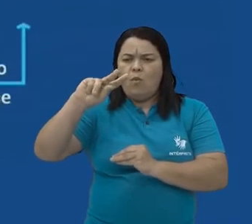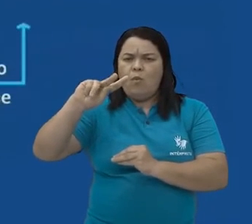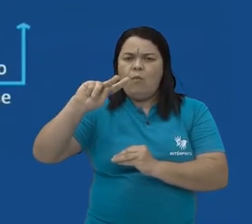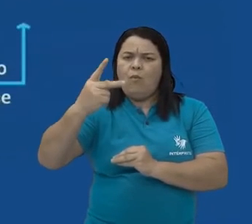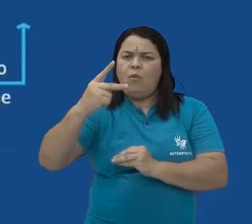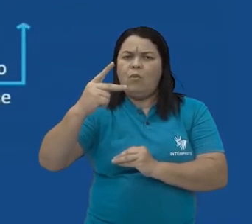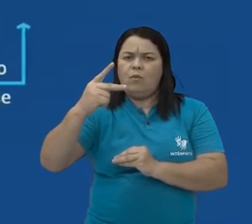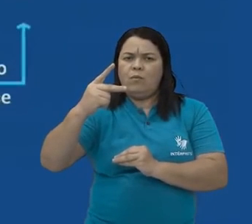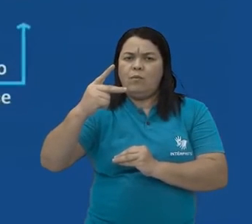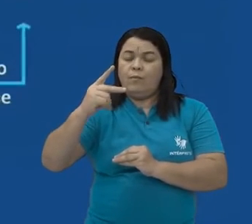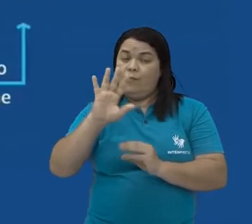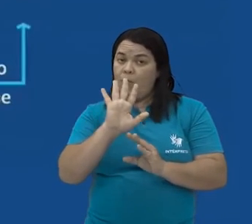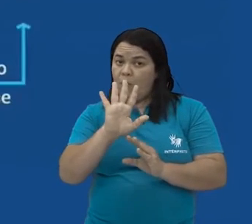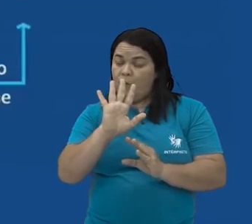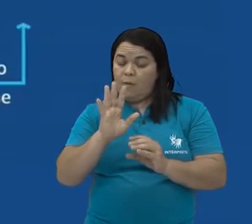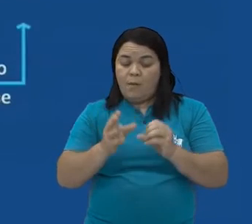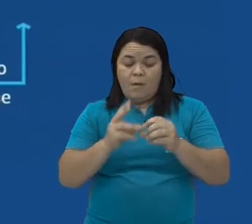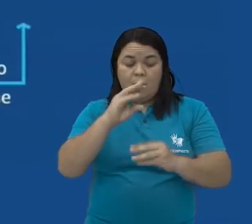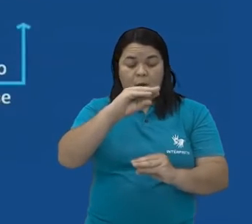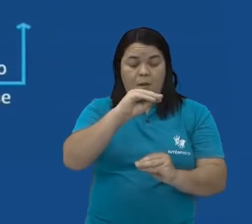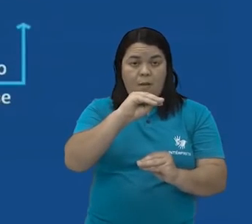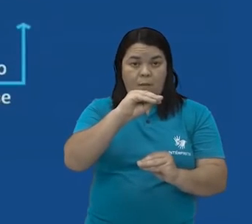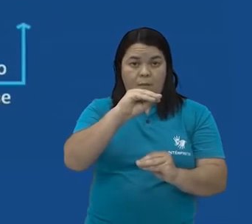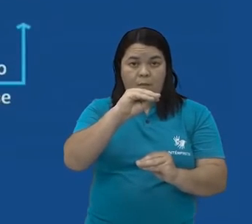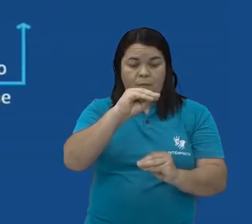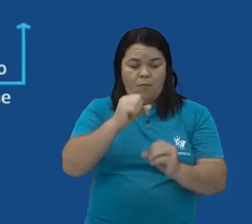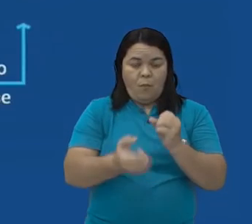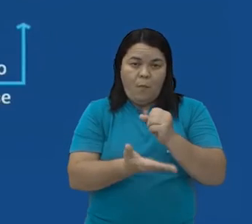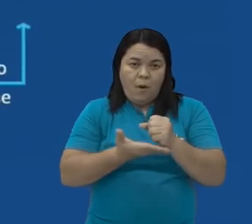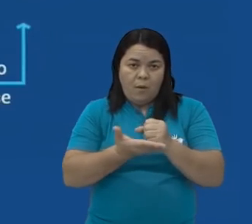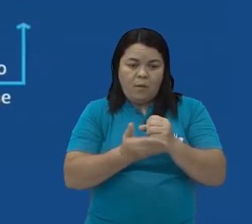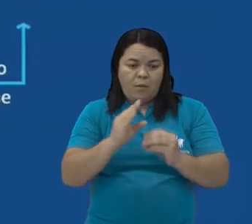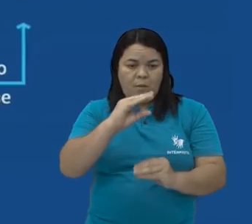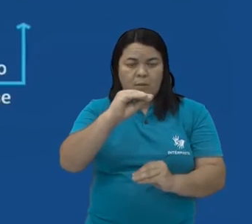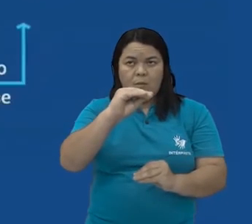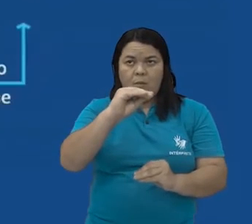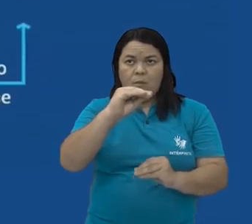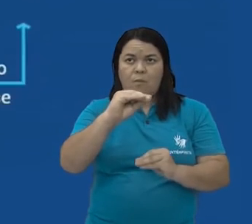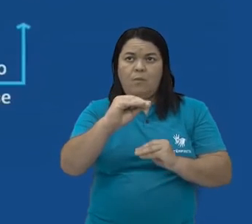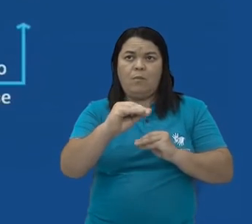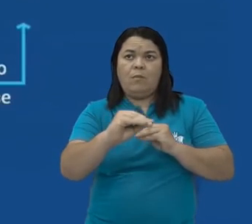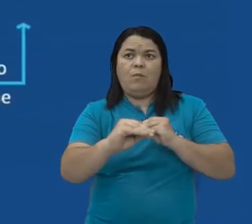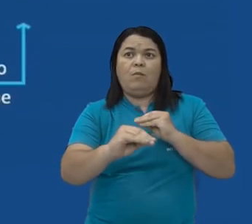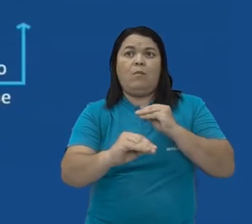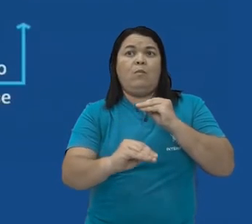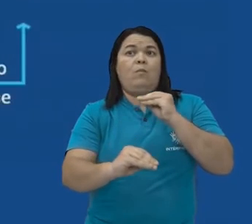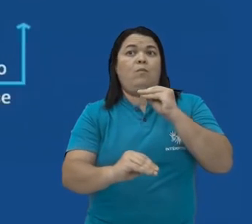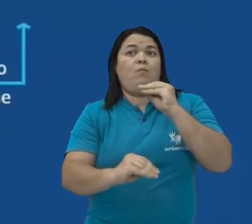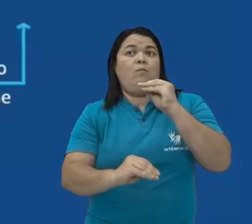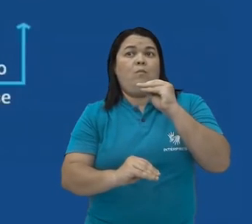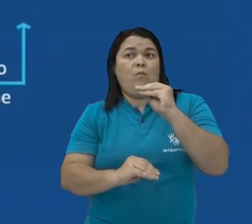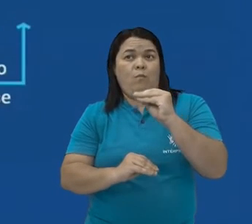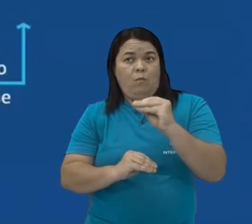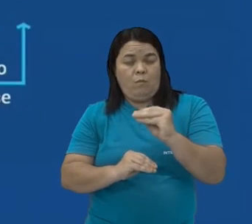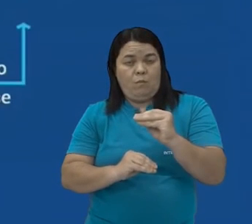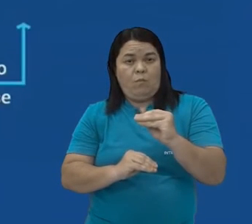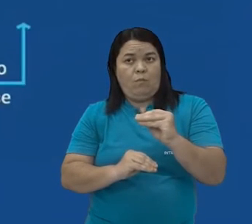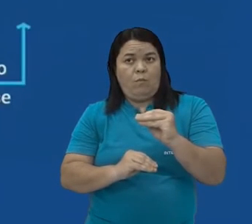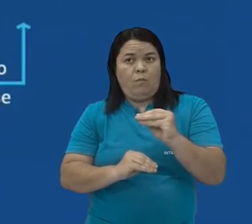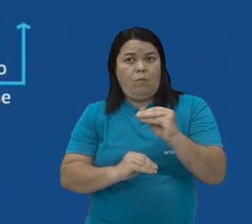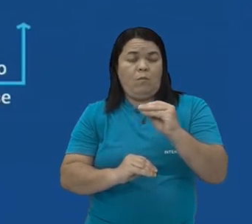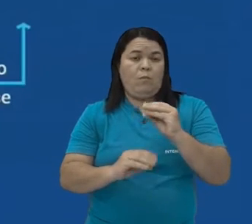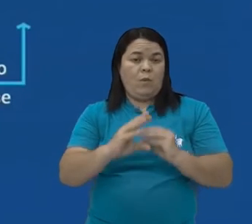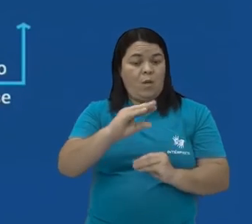Como? Inverte a base, 1/3 passará a ser 3 sobre 1. Olha só, 1/3. Quando a gente inverte,